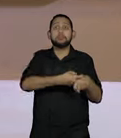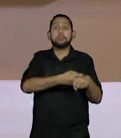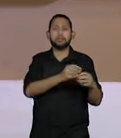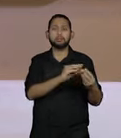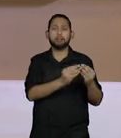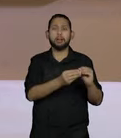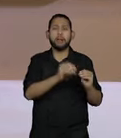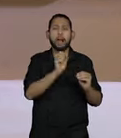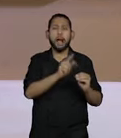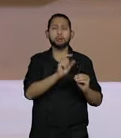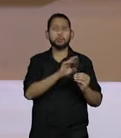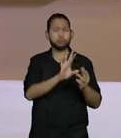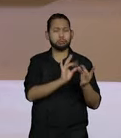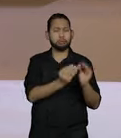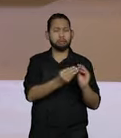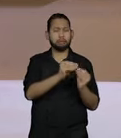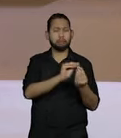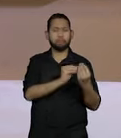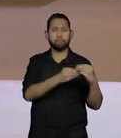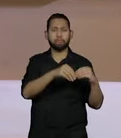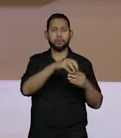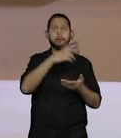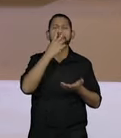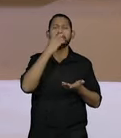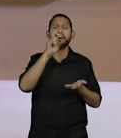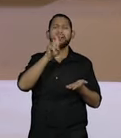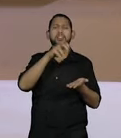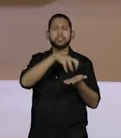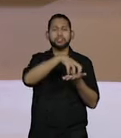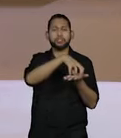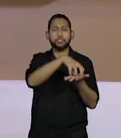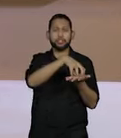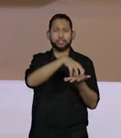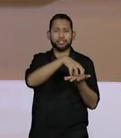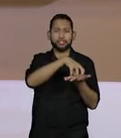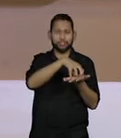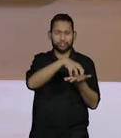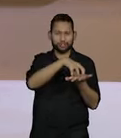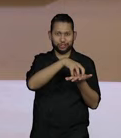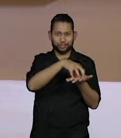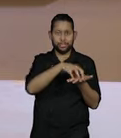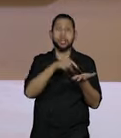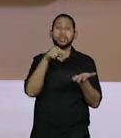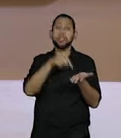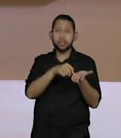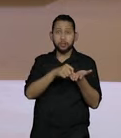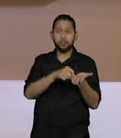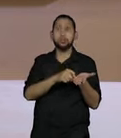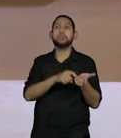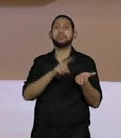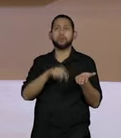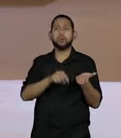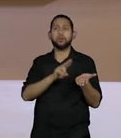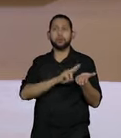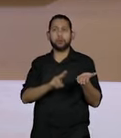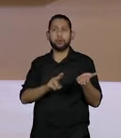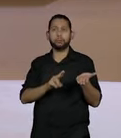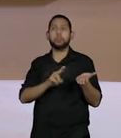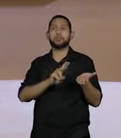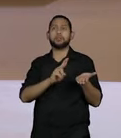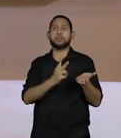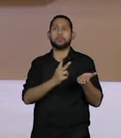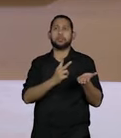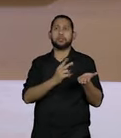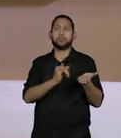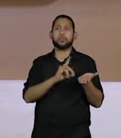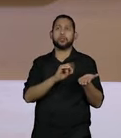gelatinoso azulado. Esse sólido gelatinoso é o hidróxido de cobre 2. Além